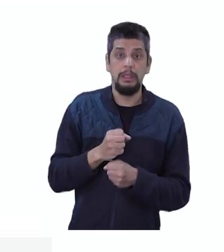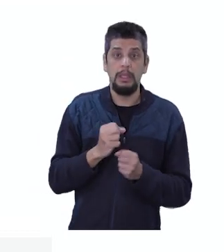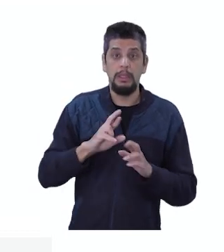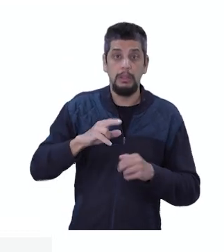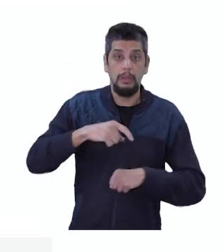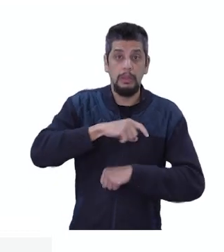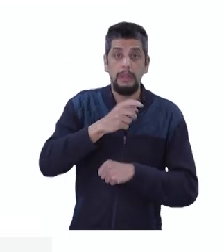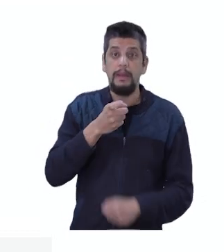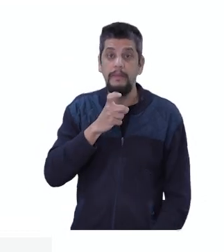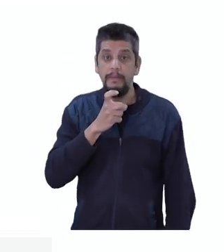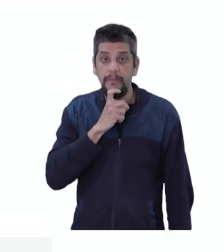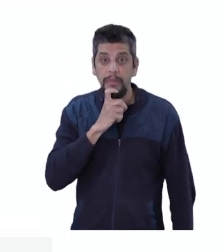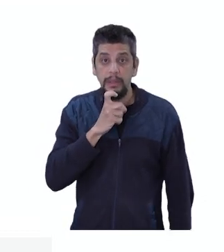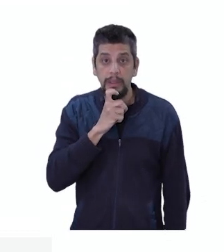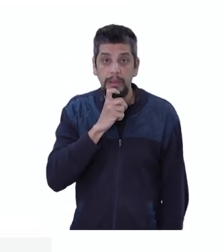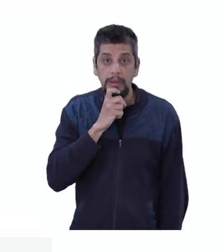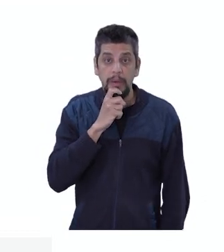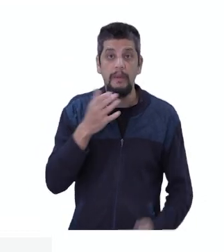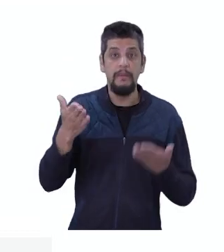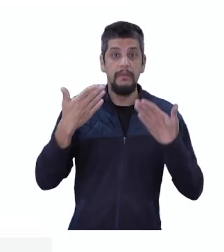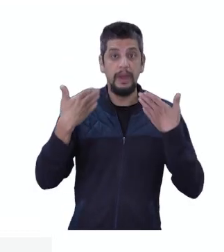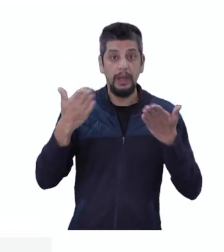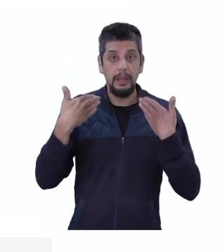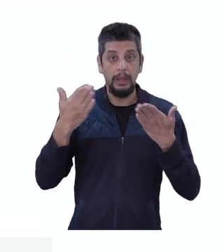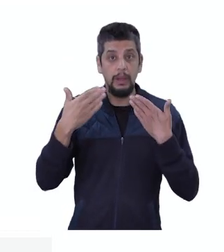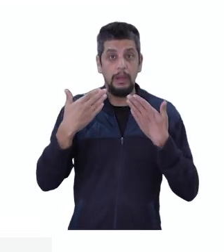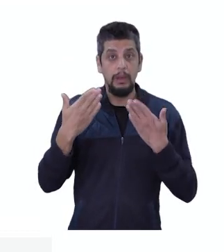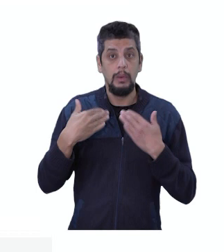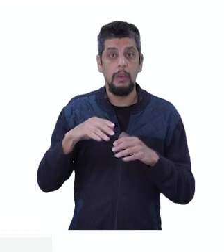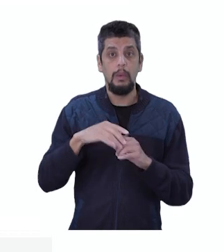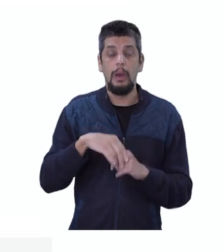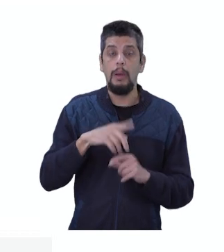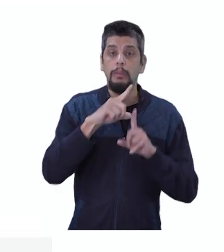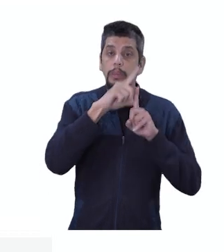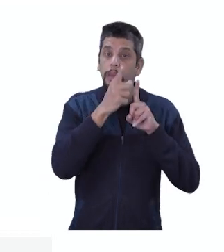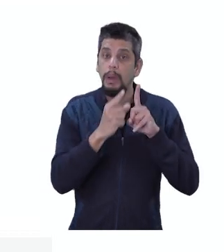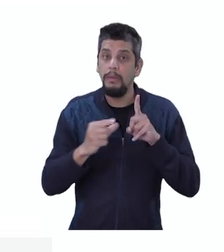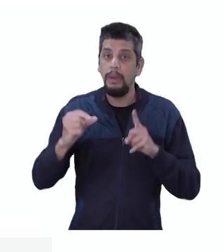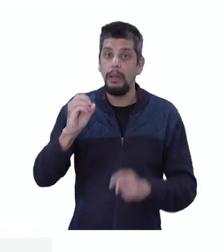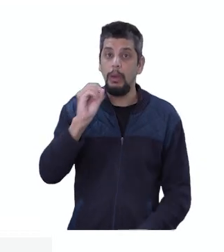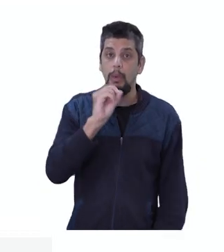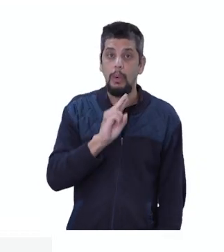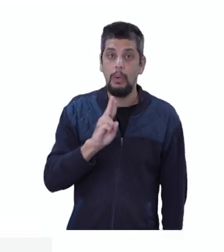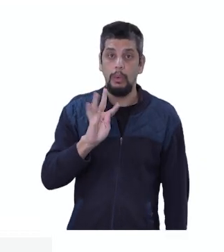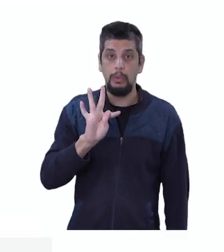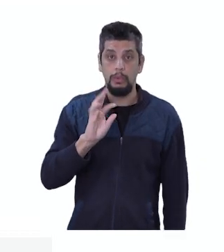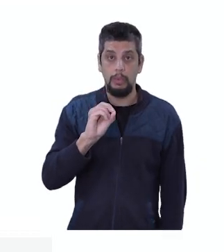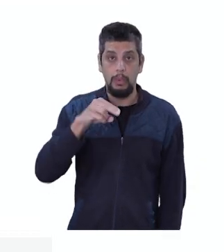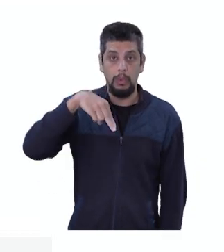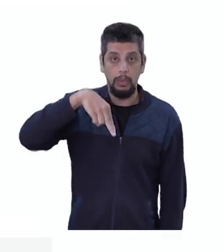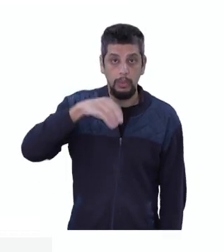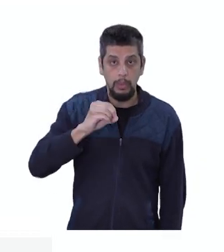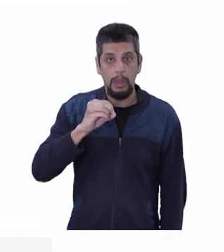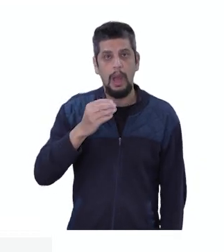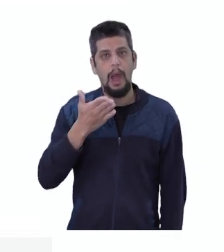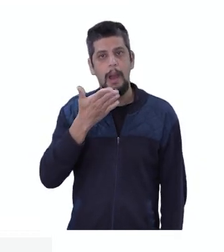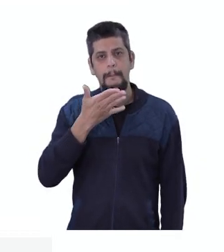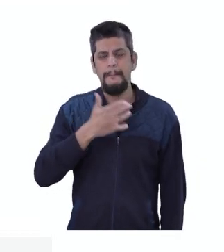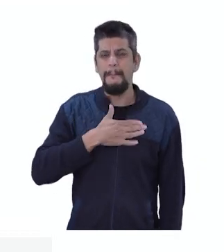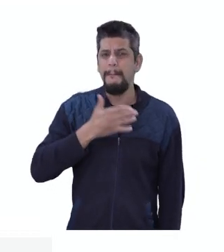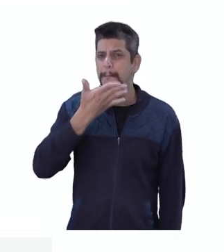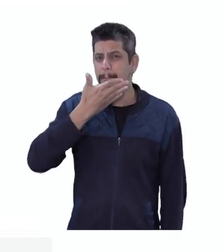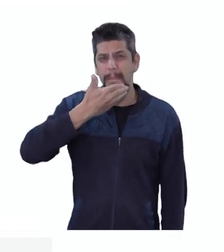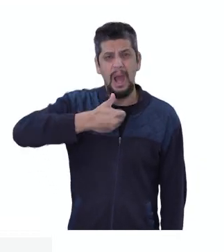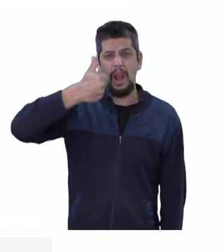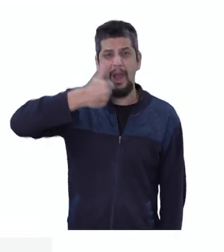ano. Inverno, o verão. Primavera. Outono, primavera. Qual que é a tua estação preferida? O meu é o verão. A minha